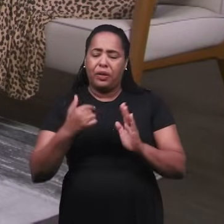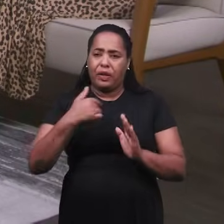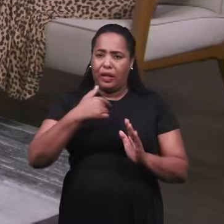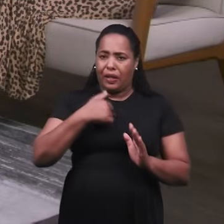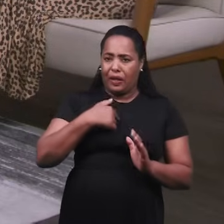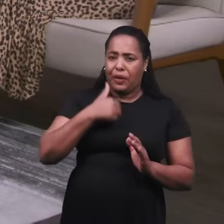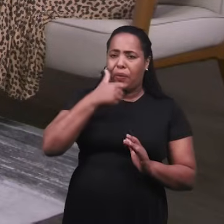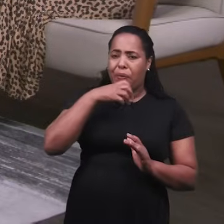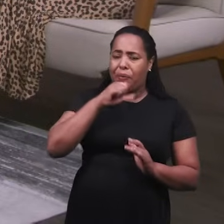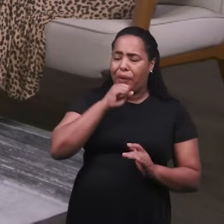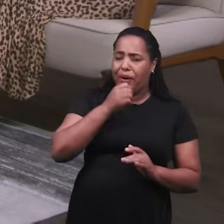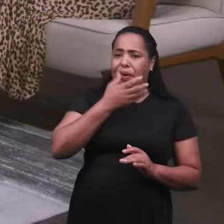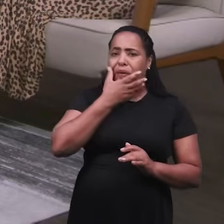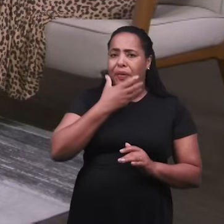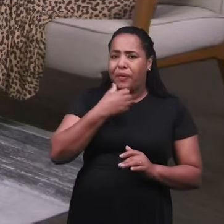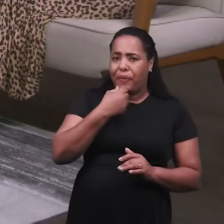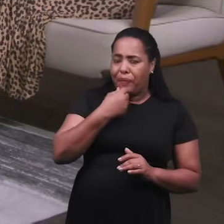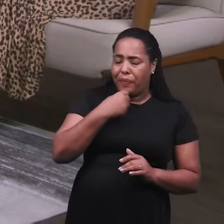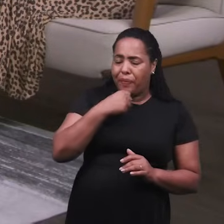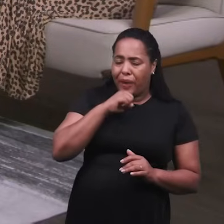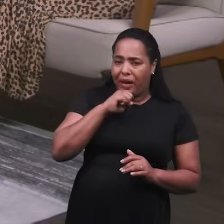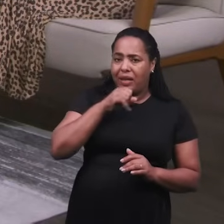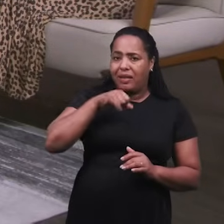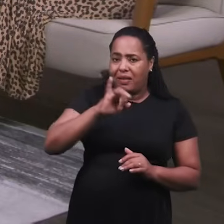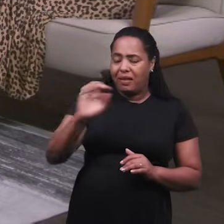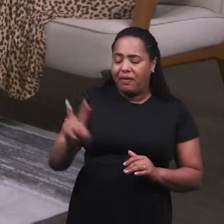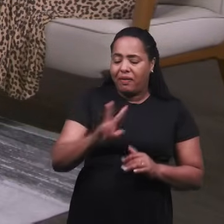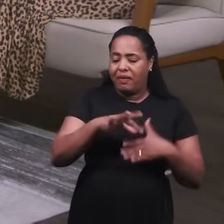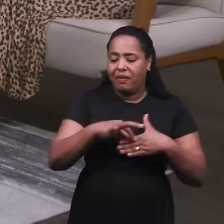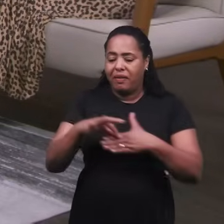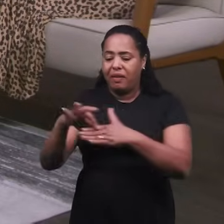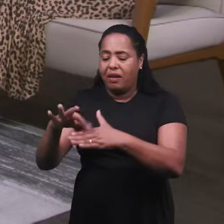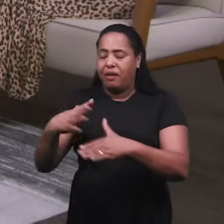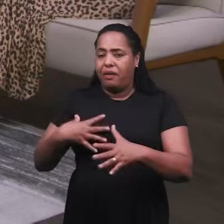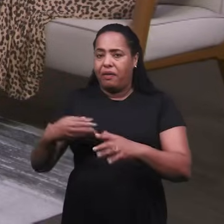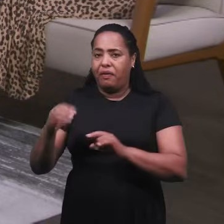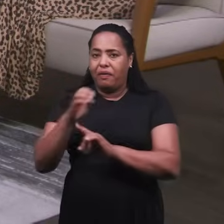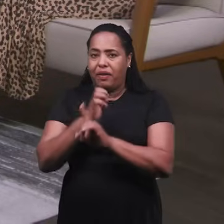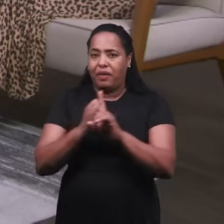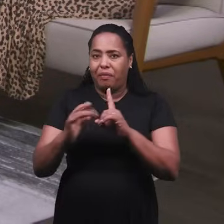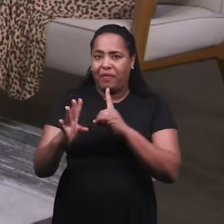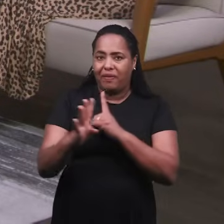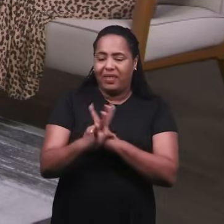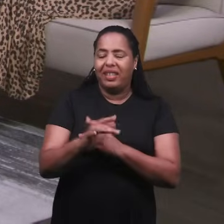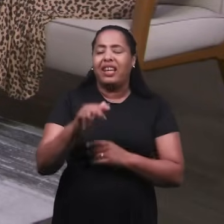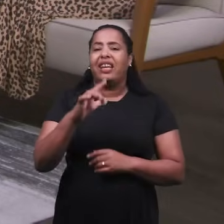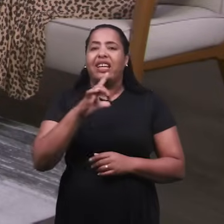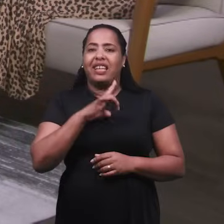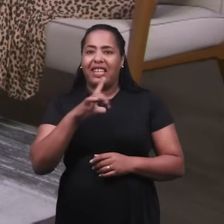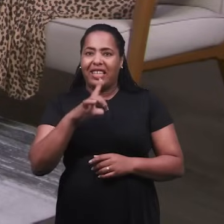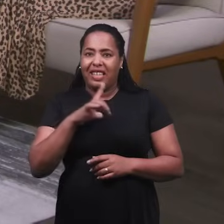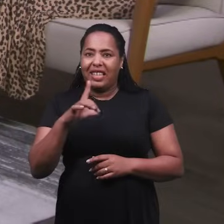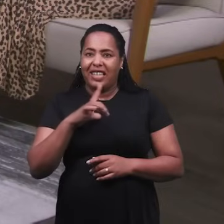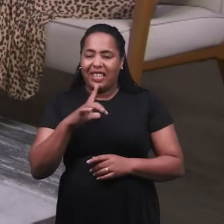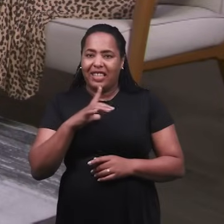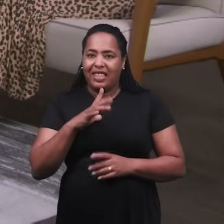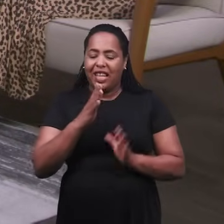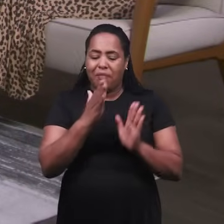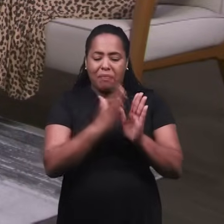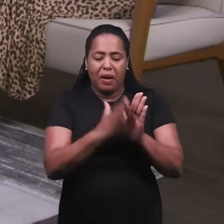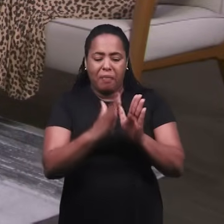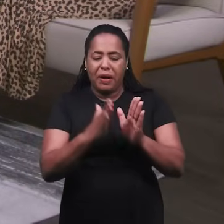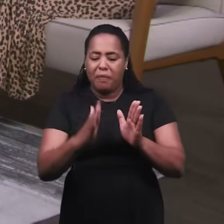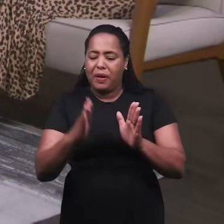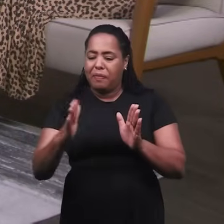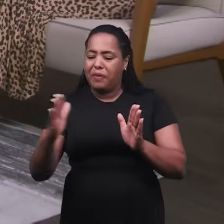mãe, né, o pai, se valoriza levar o filho para a escola bíblica, porque nós temos uma sequência